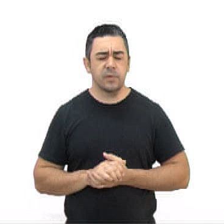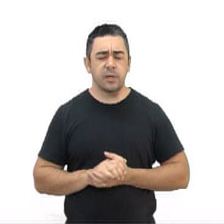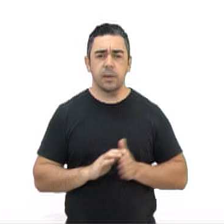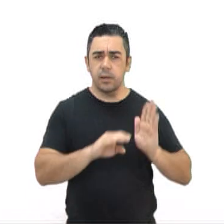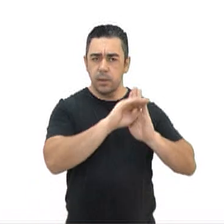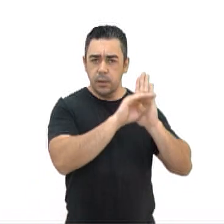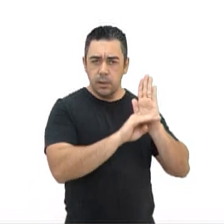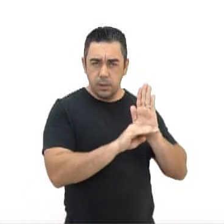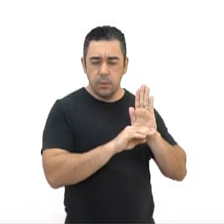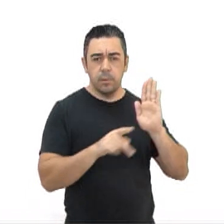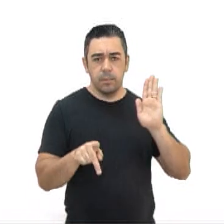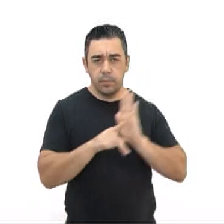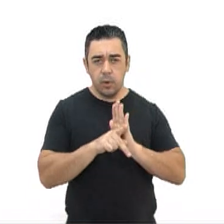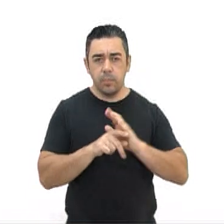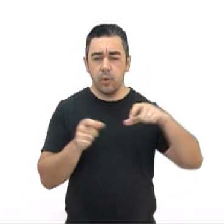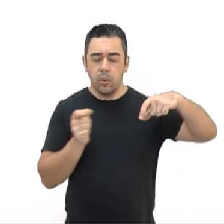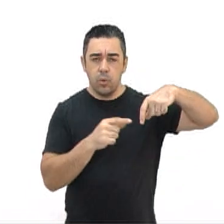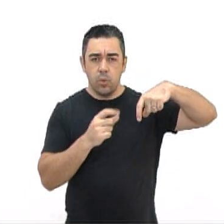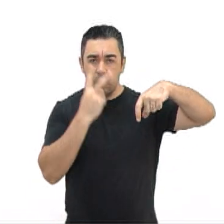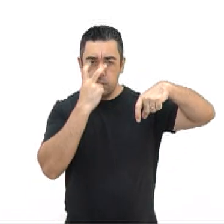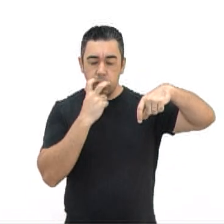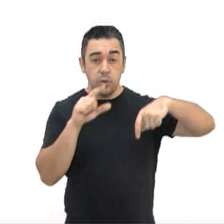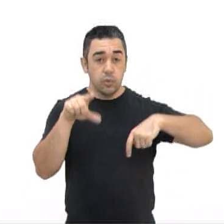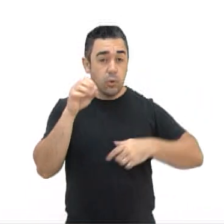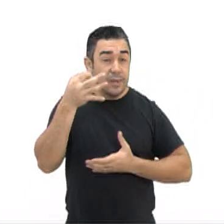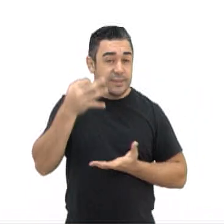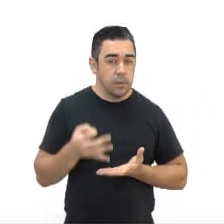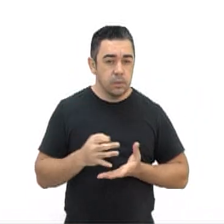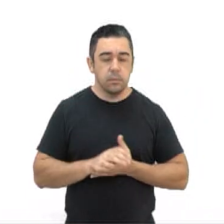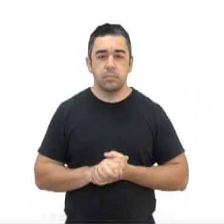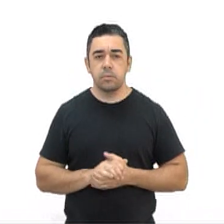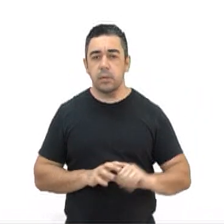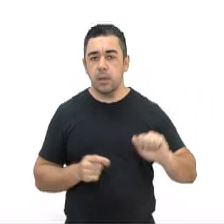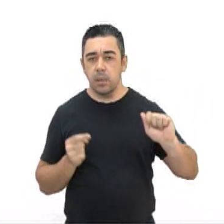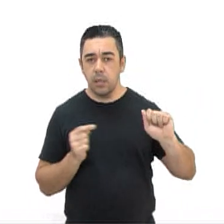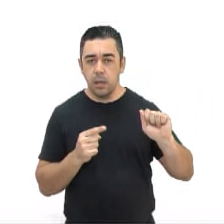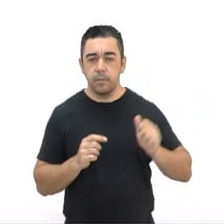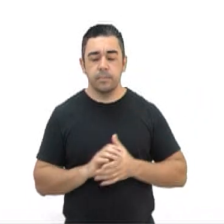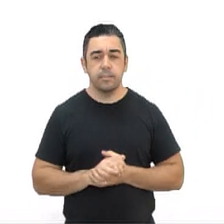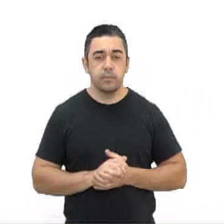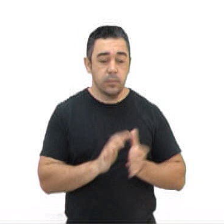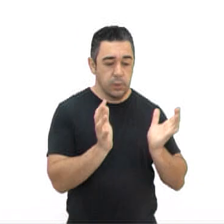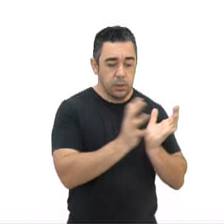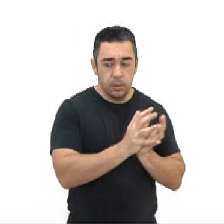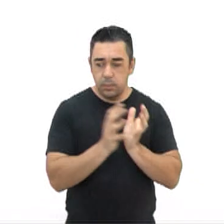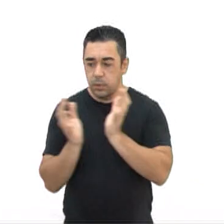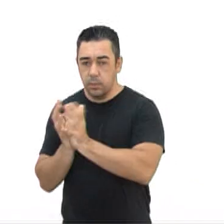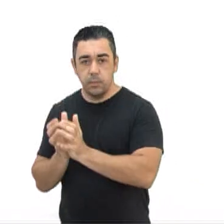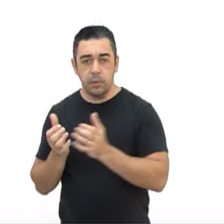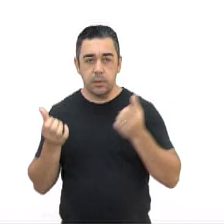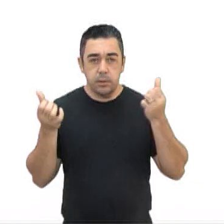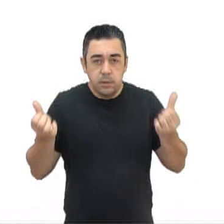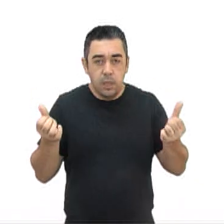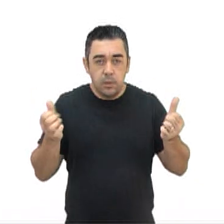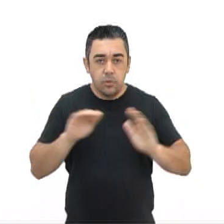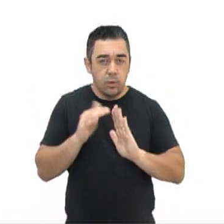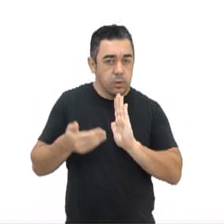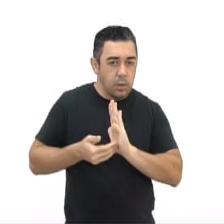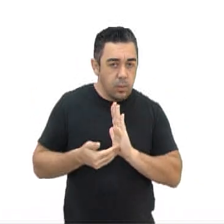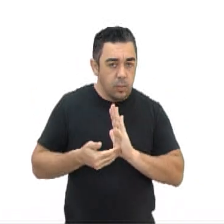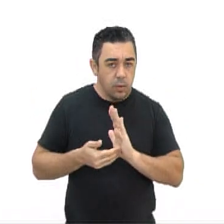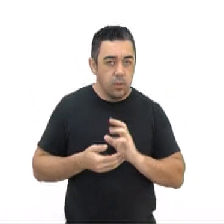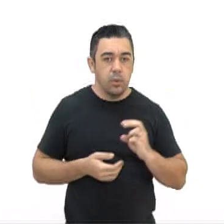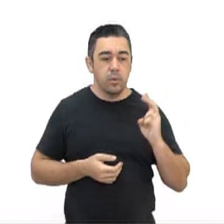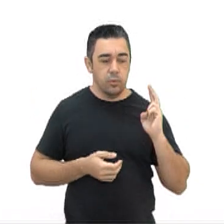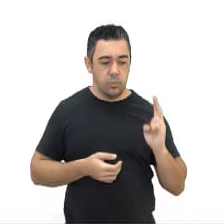as regras do goalball e assinale a alternativa correta. Letra A. Cada equipe possui 6 jogadores no total, sendo